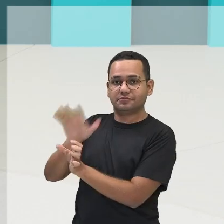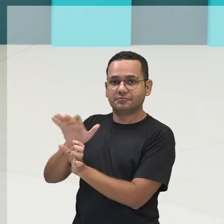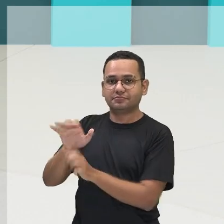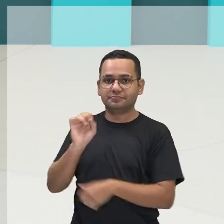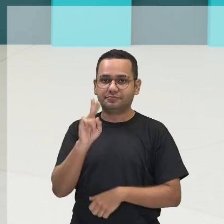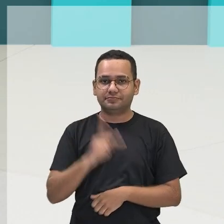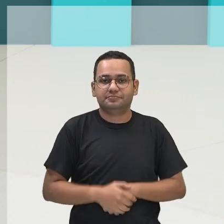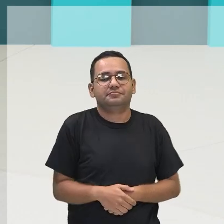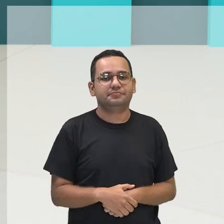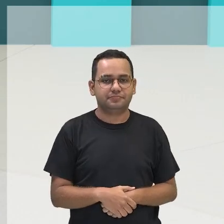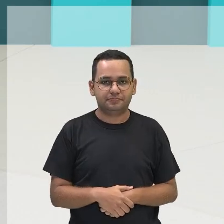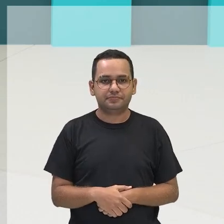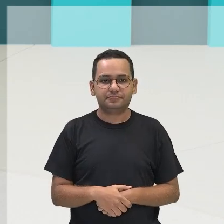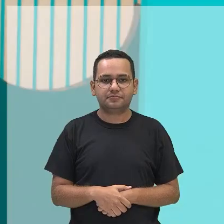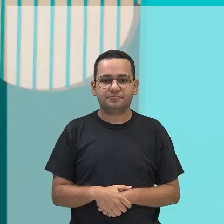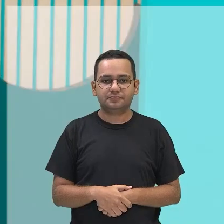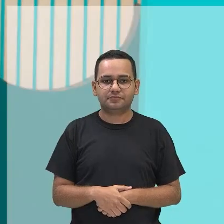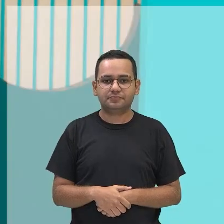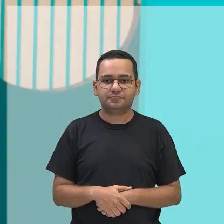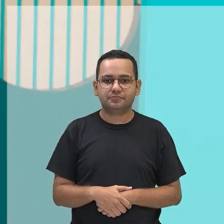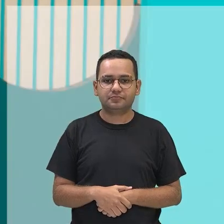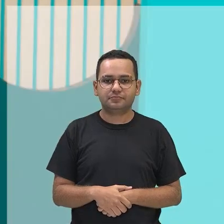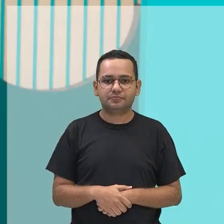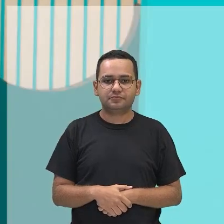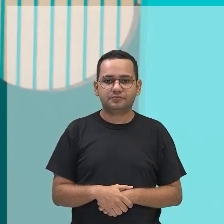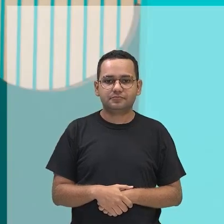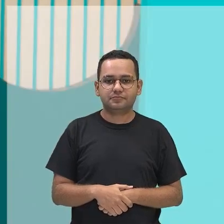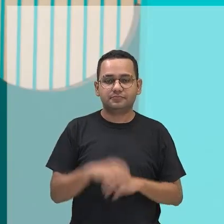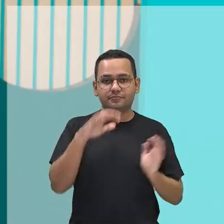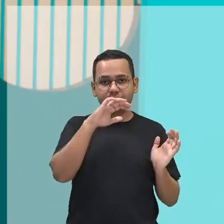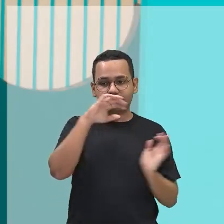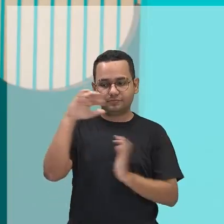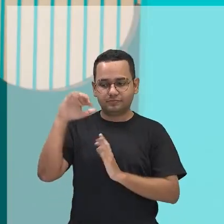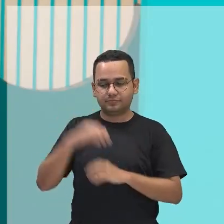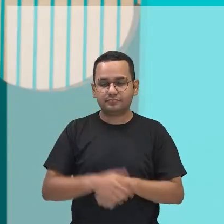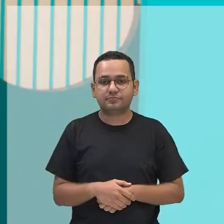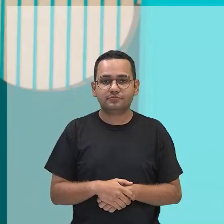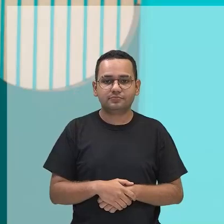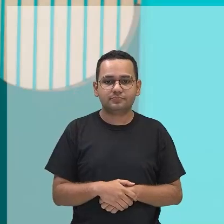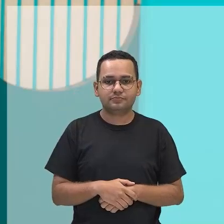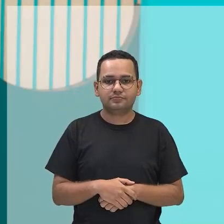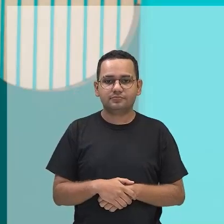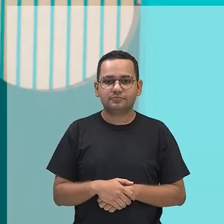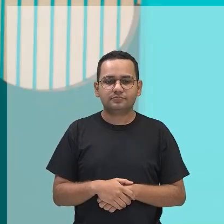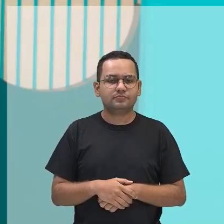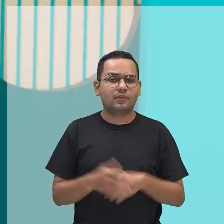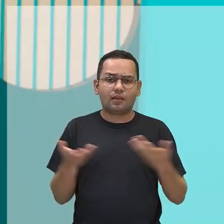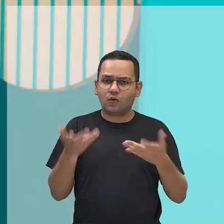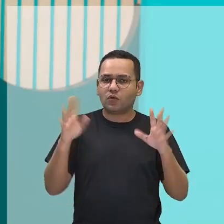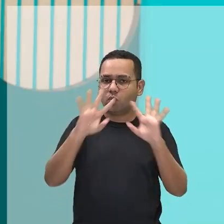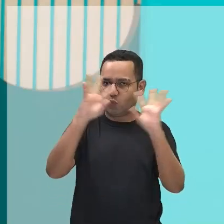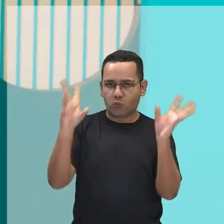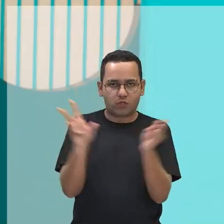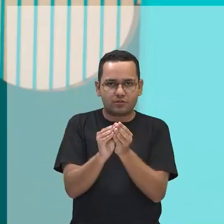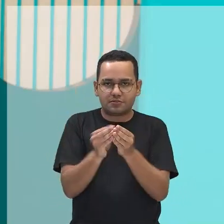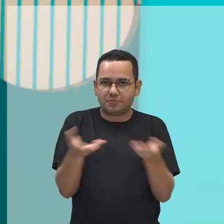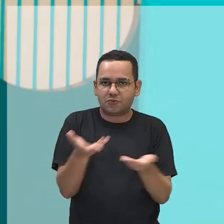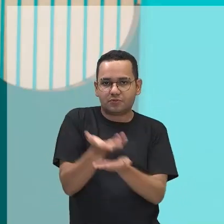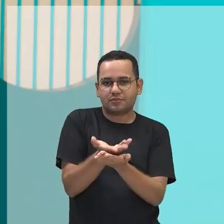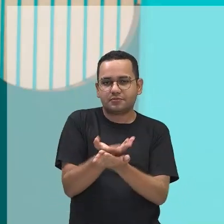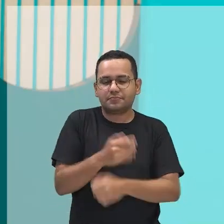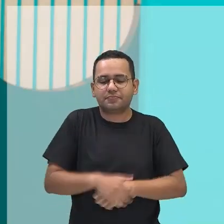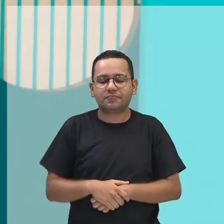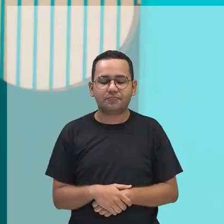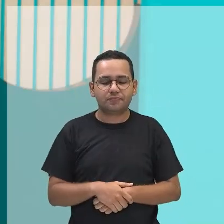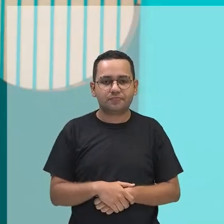denotativo. Agora eu quero só que vocês pensem comigo uma síntese a respeito do que nós vimos na aula. Olha,